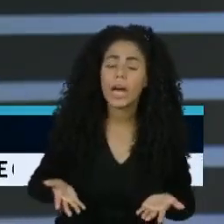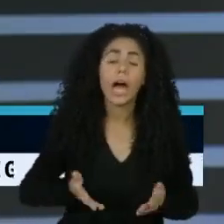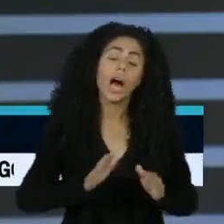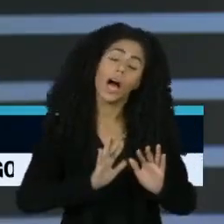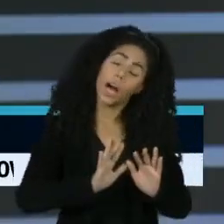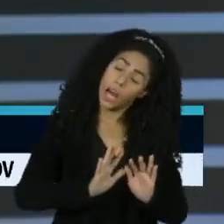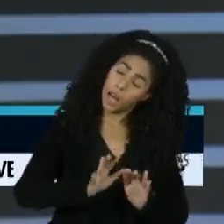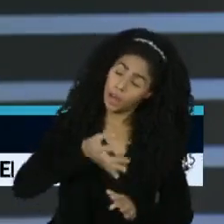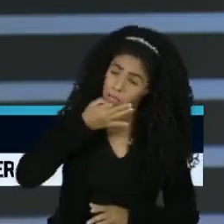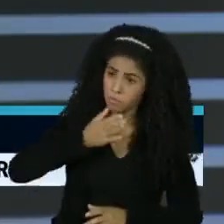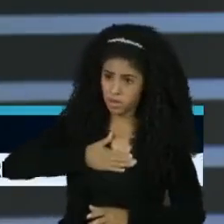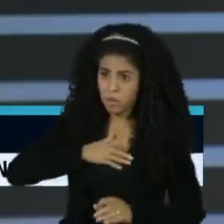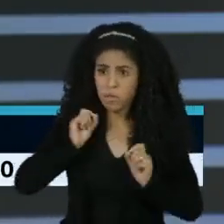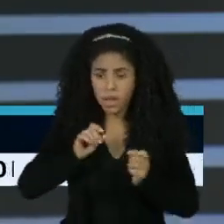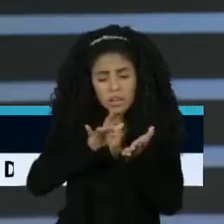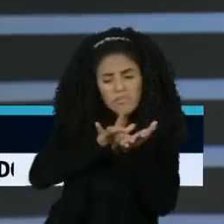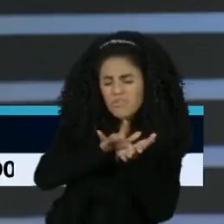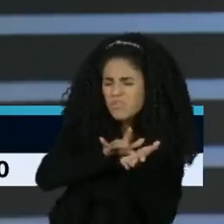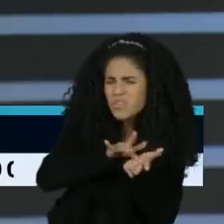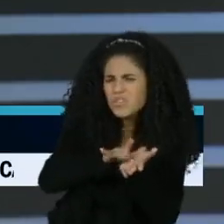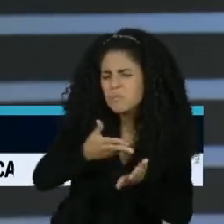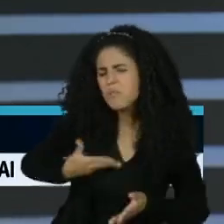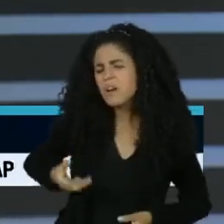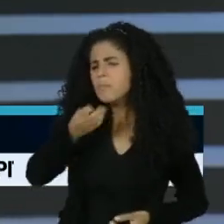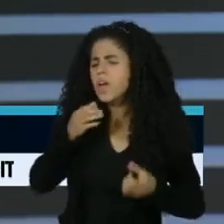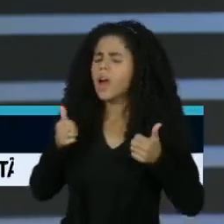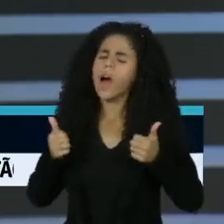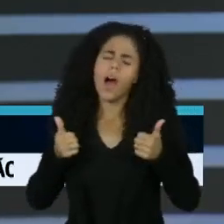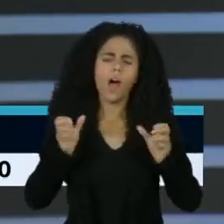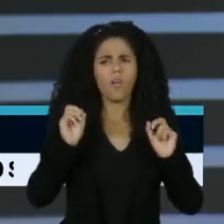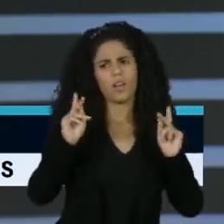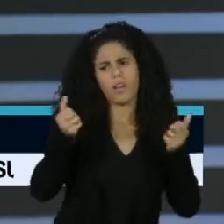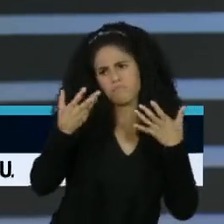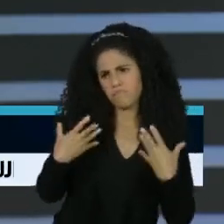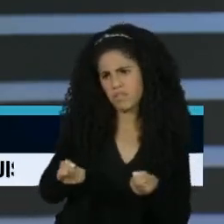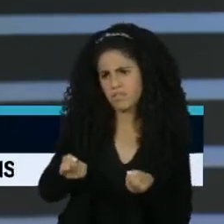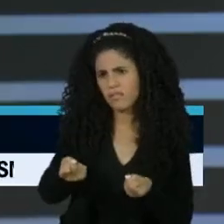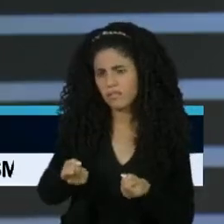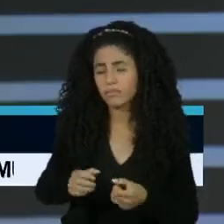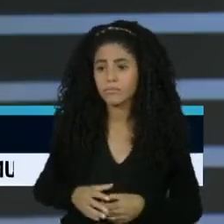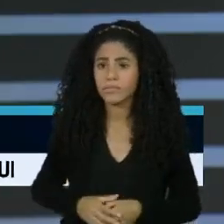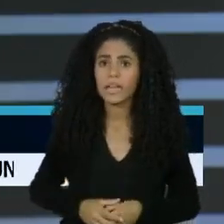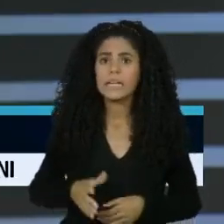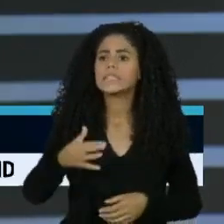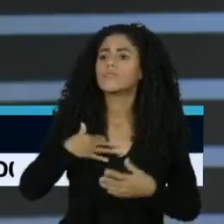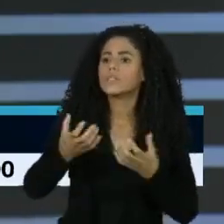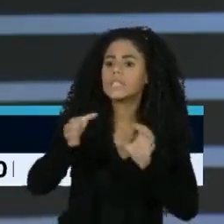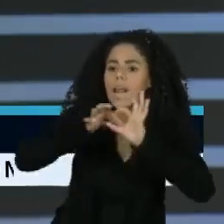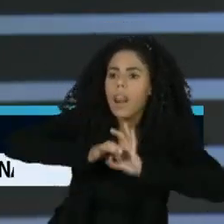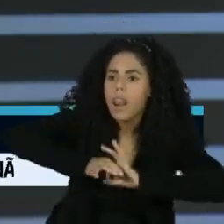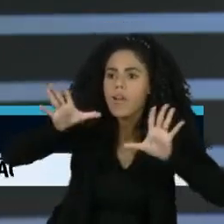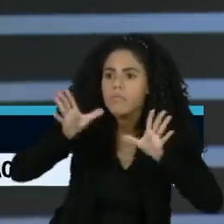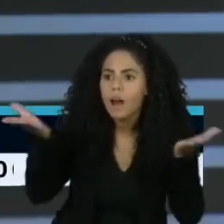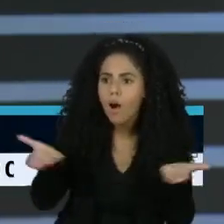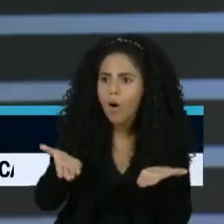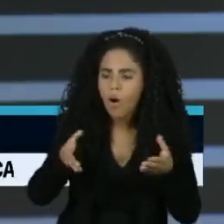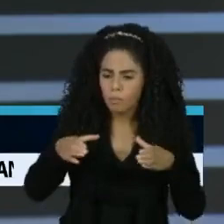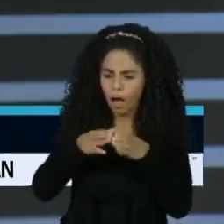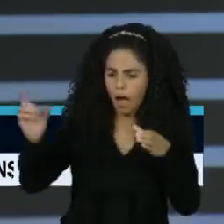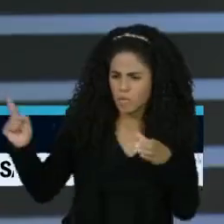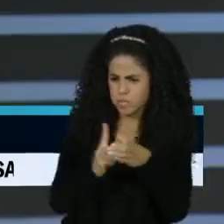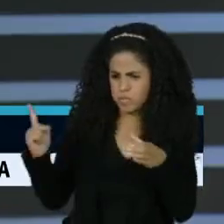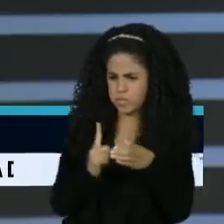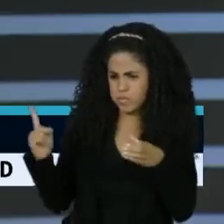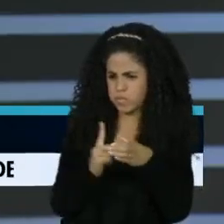bem com o governo brasileiro essa situação gente ela é uma derrota para o governo Jair bolsonaro que tava louco para ter uma liberação da como lido